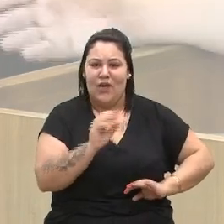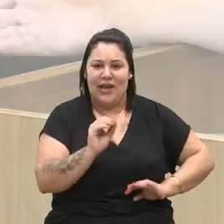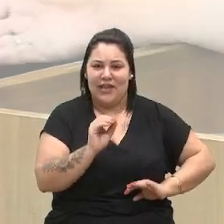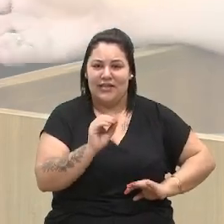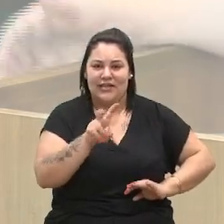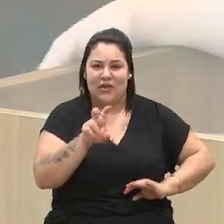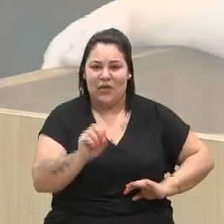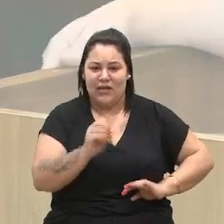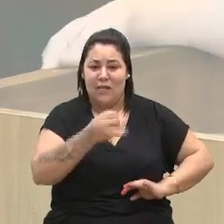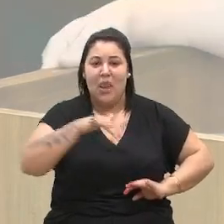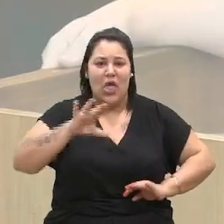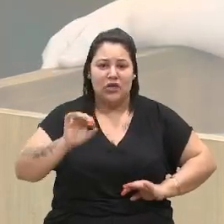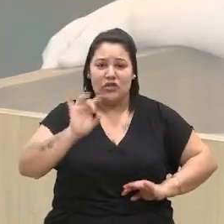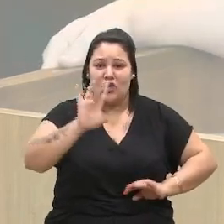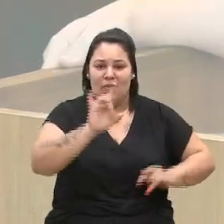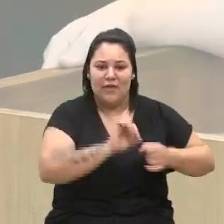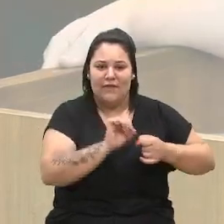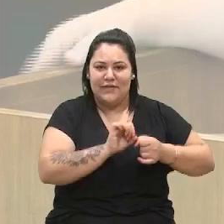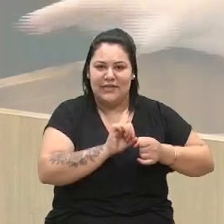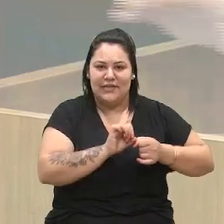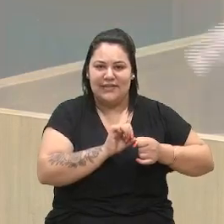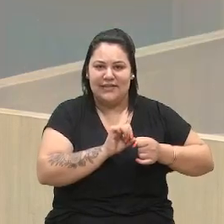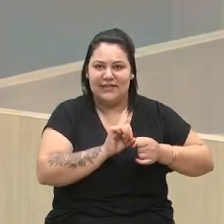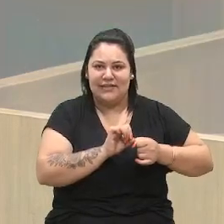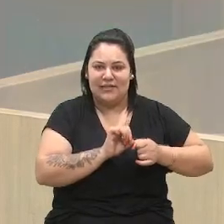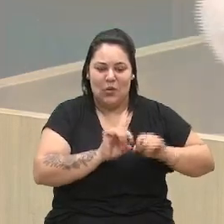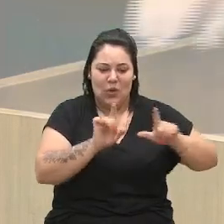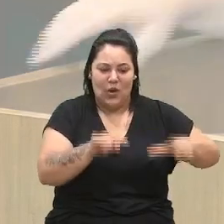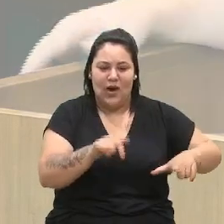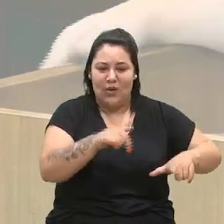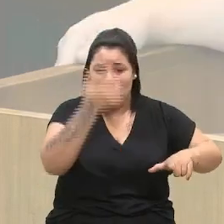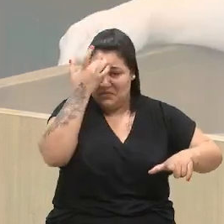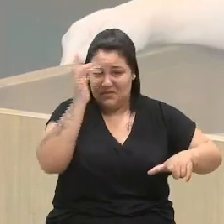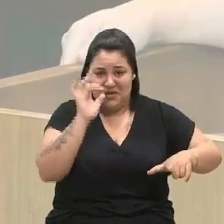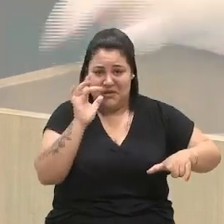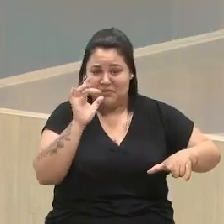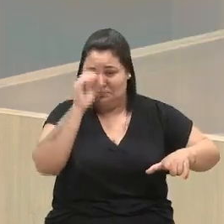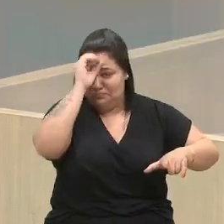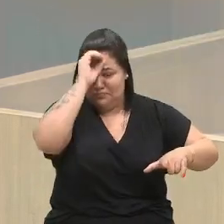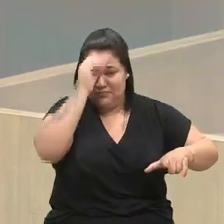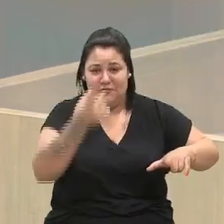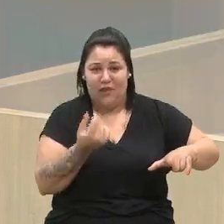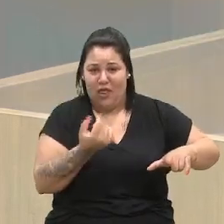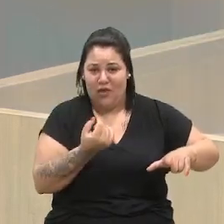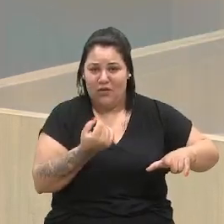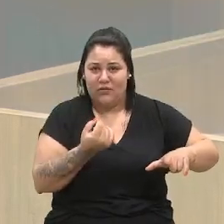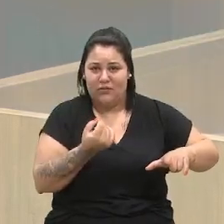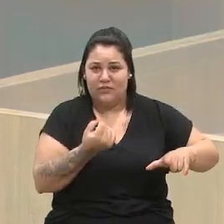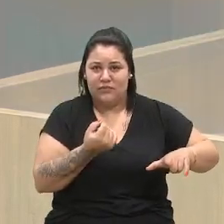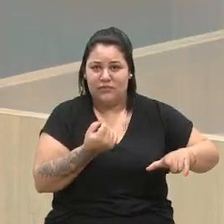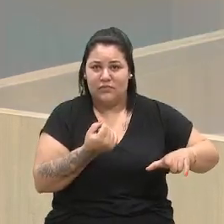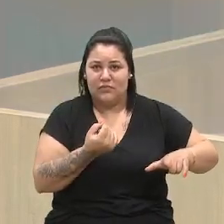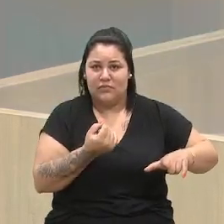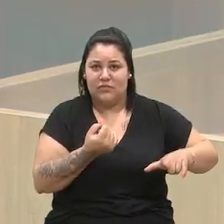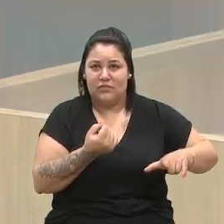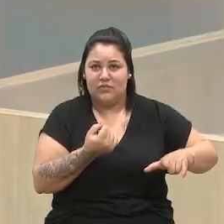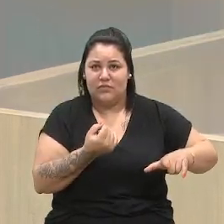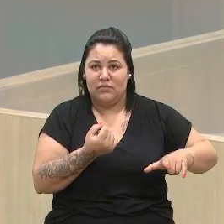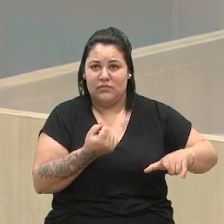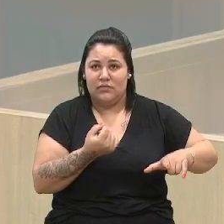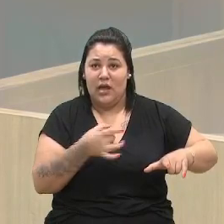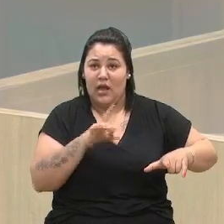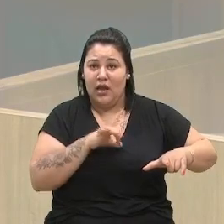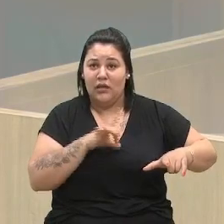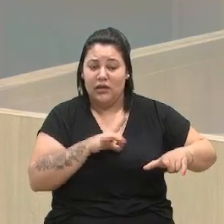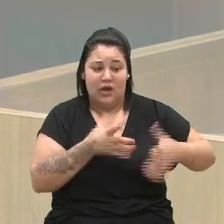milhões, acho que só para fazer essa galeria. Eu não sei o valor. E aí ela se encontra aqui dentro do